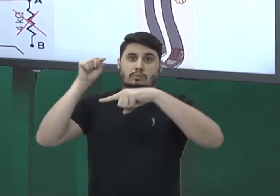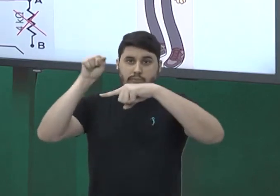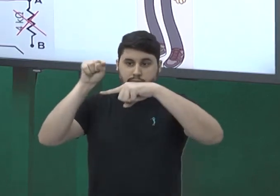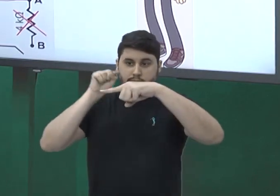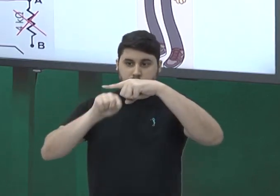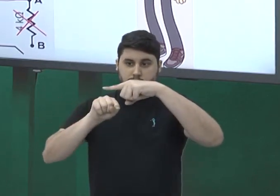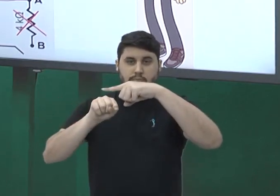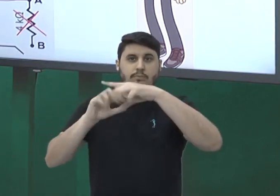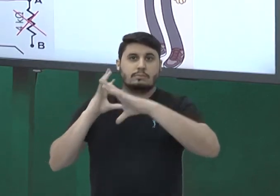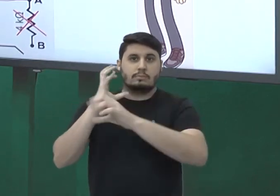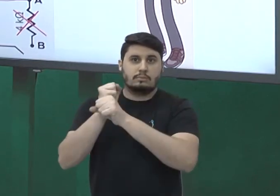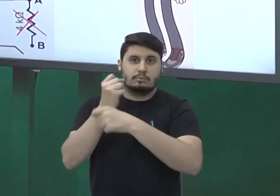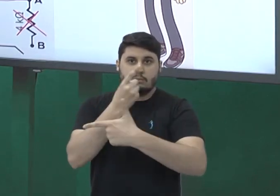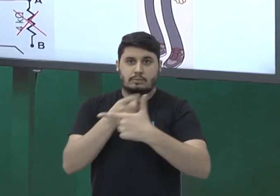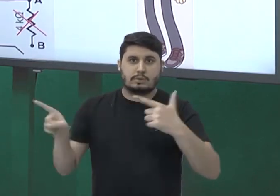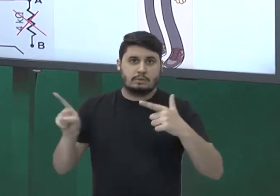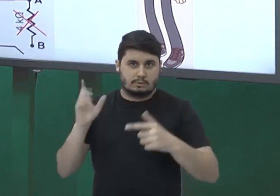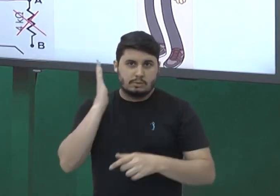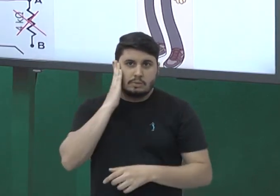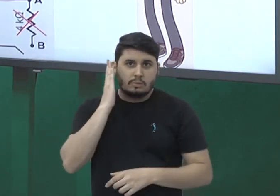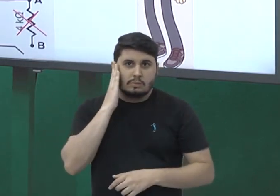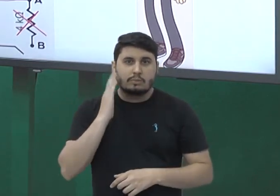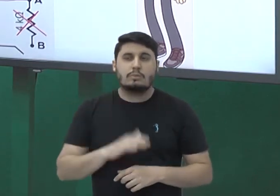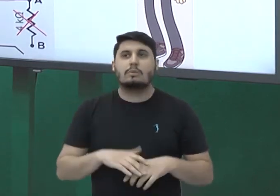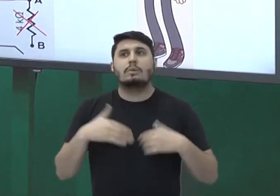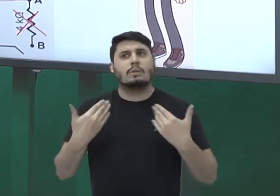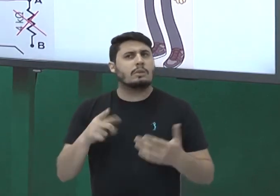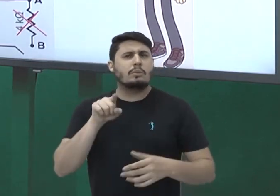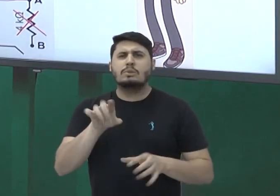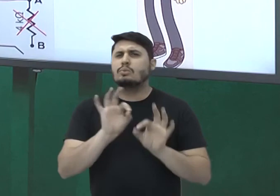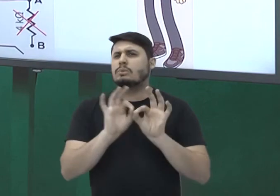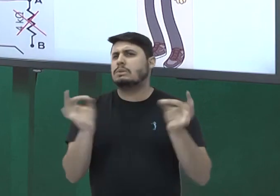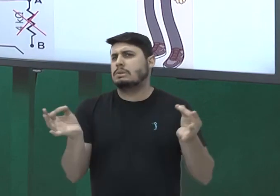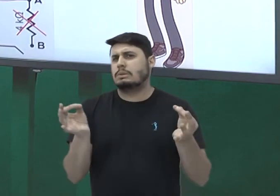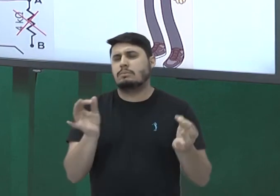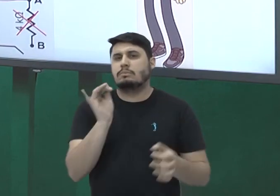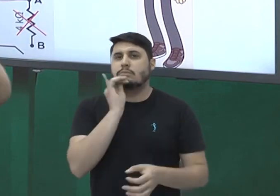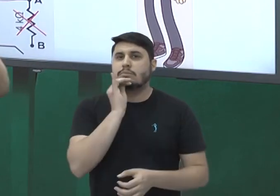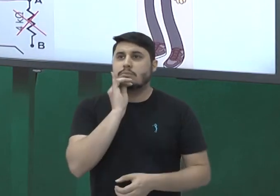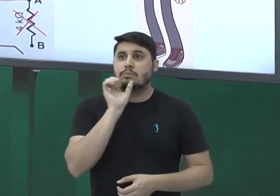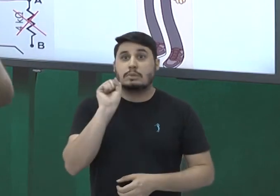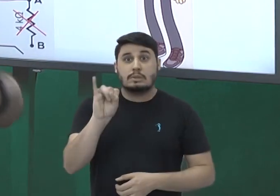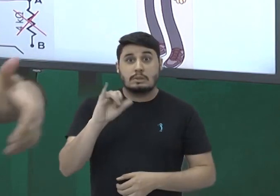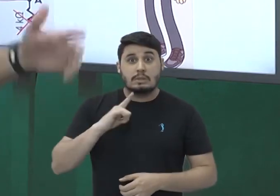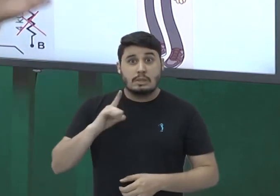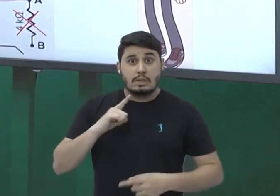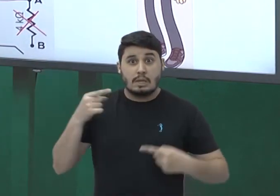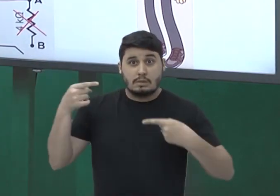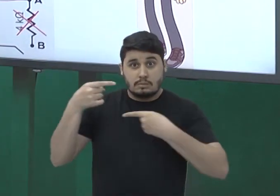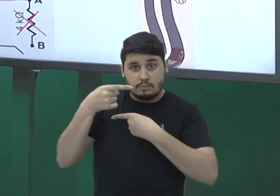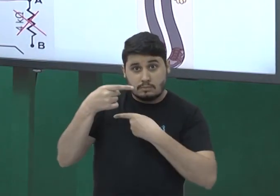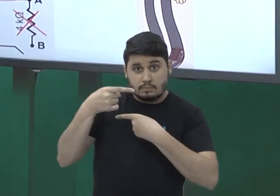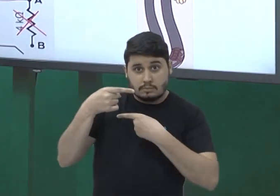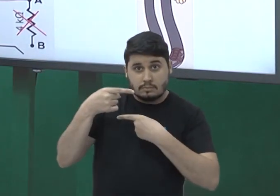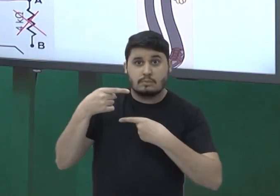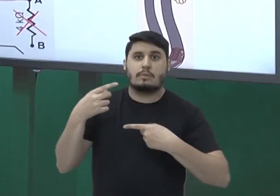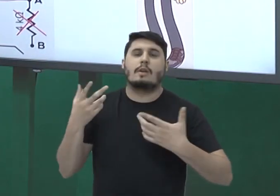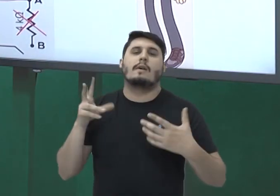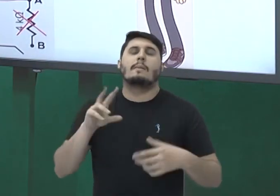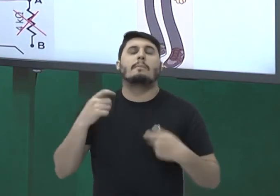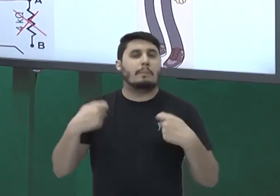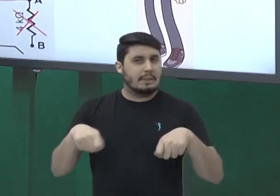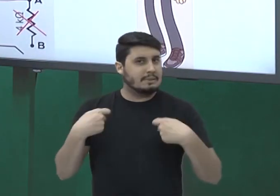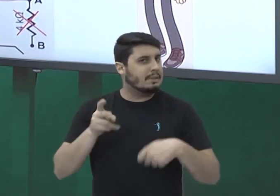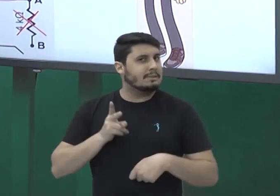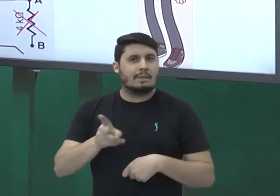tenho 2 resistores em paralelo. Se eu pego apenas 2 em paralelo, ao utilizar essa regra,